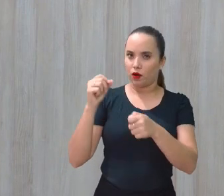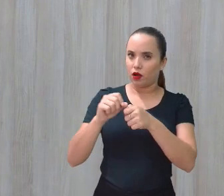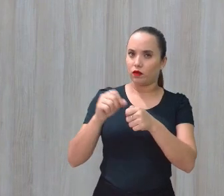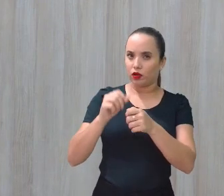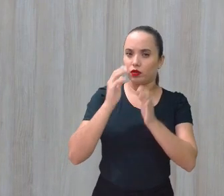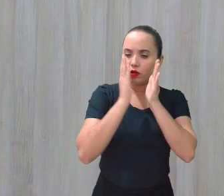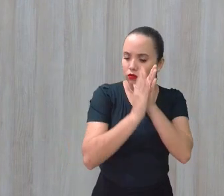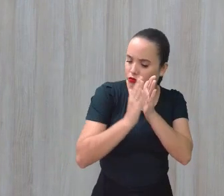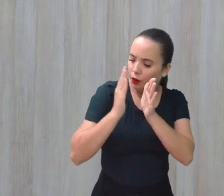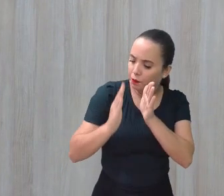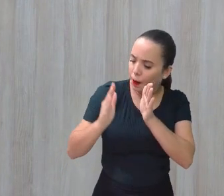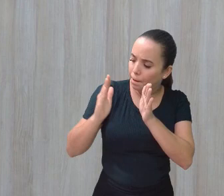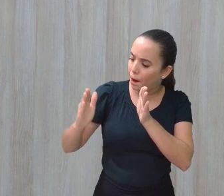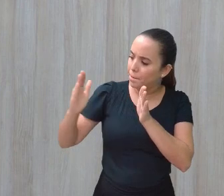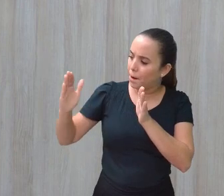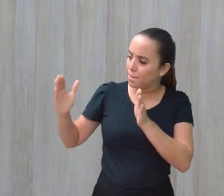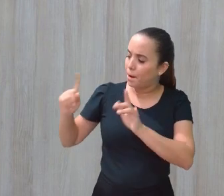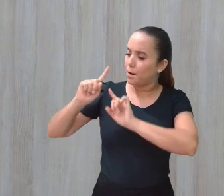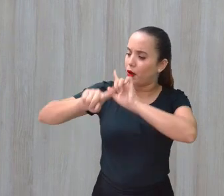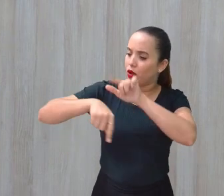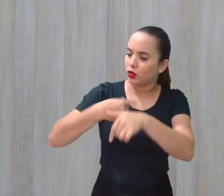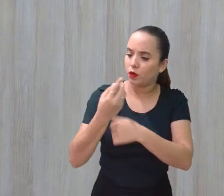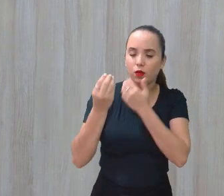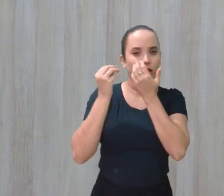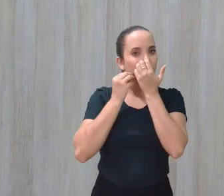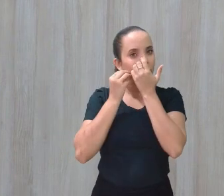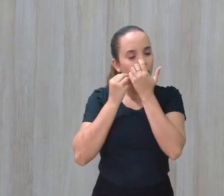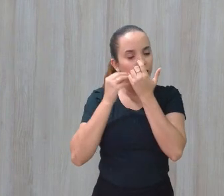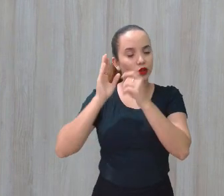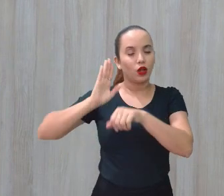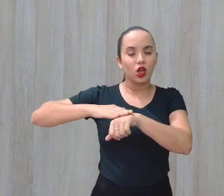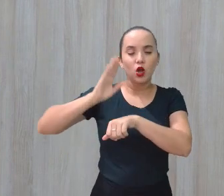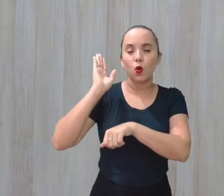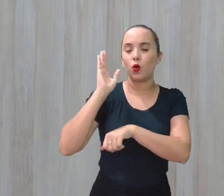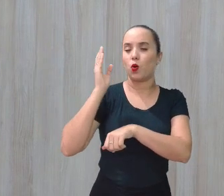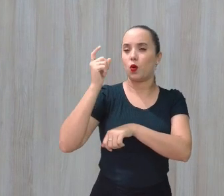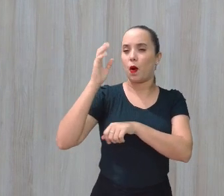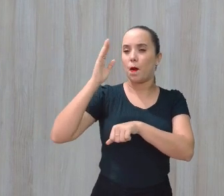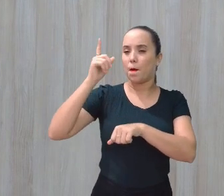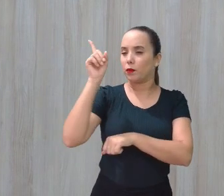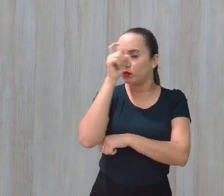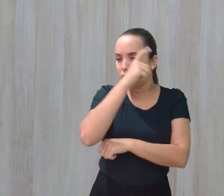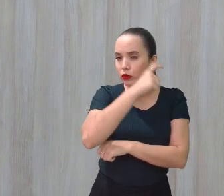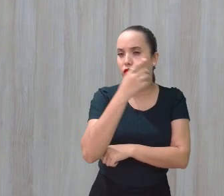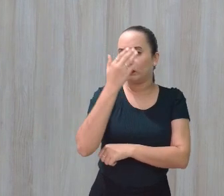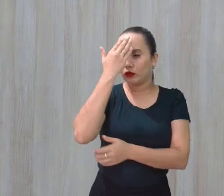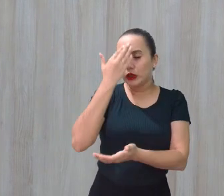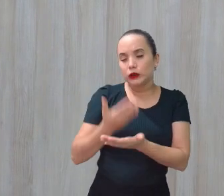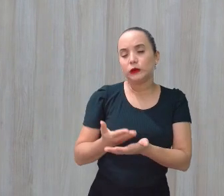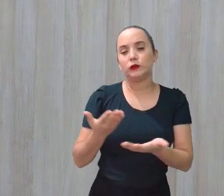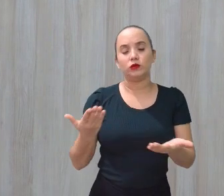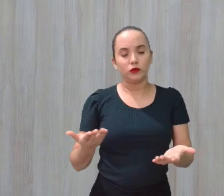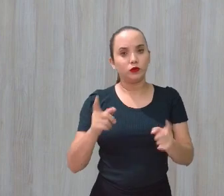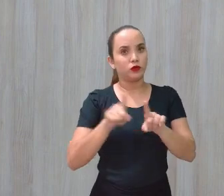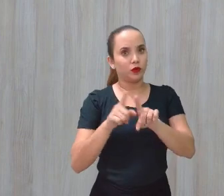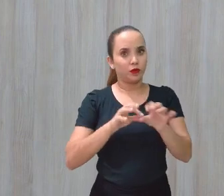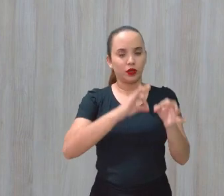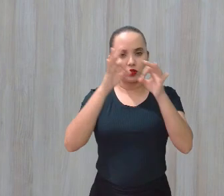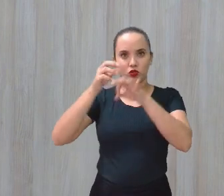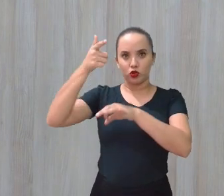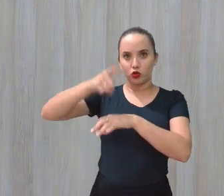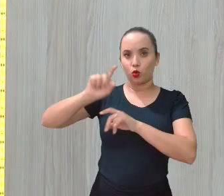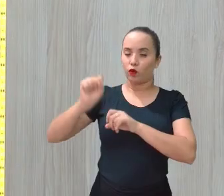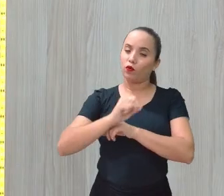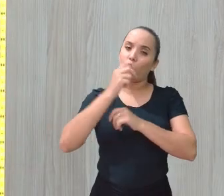por etapa, depois tentar ver qual é a etapa que tem mais dificuldade, rever a aula, ou então manda sua dúvida aí. Diz aí,